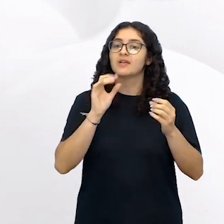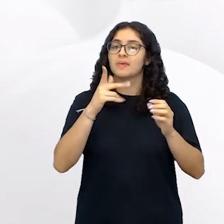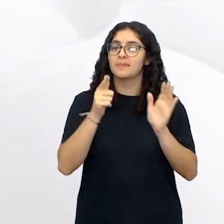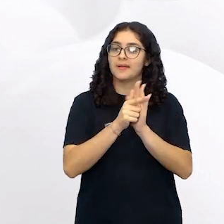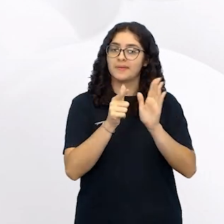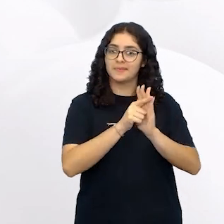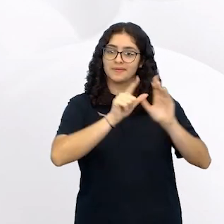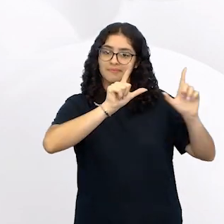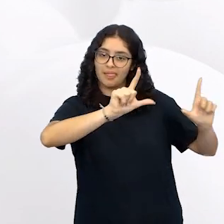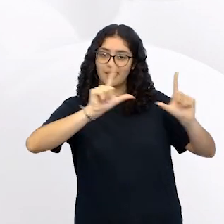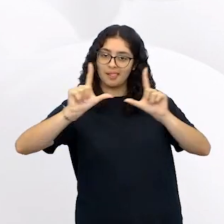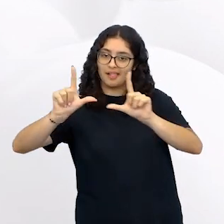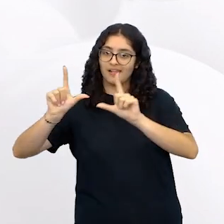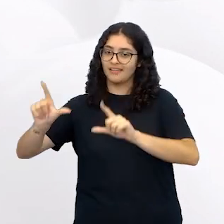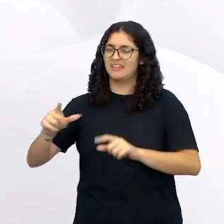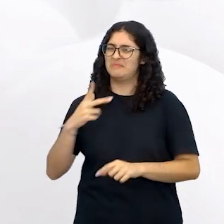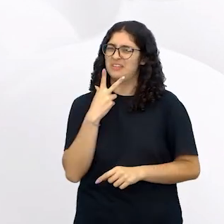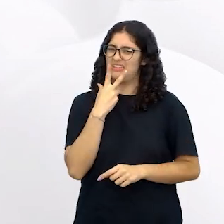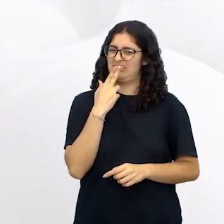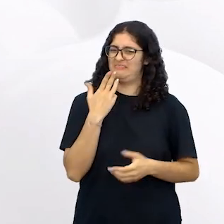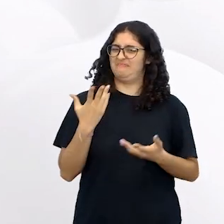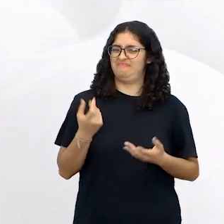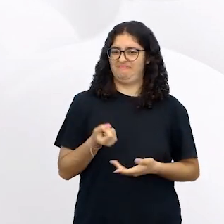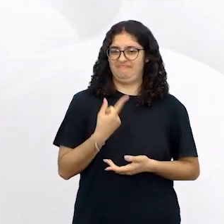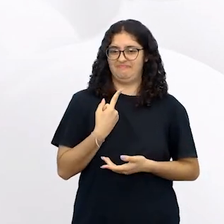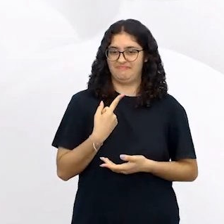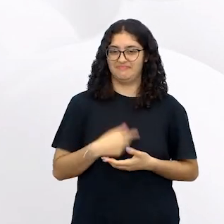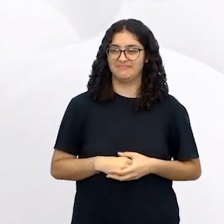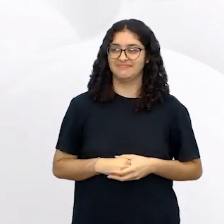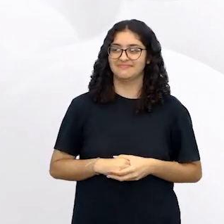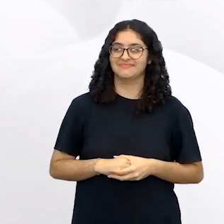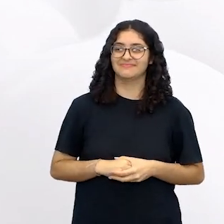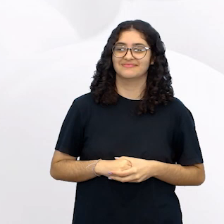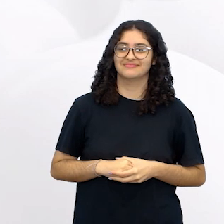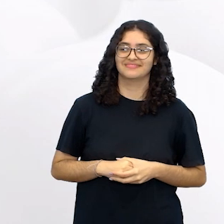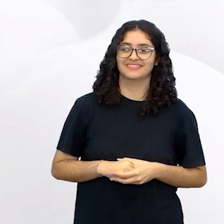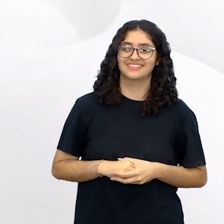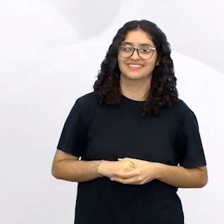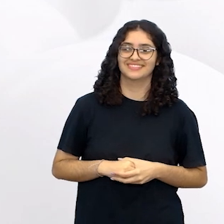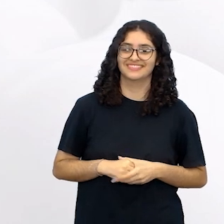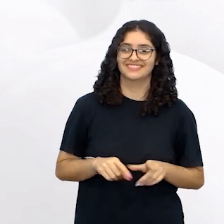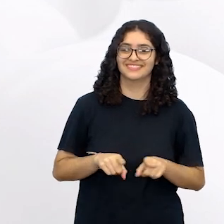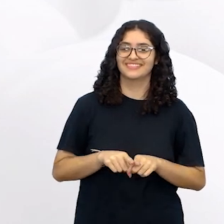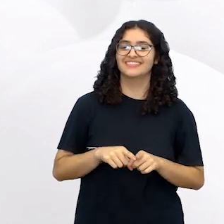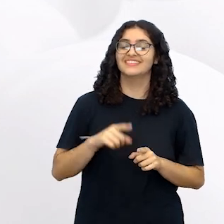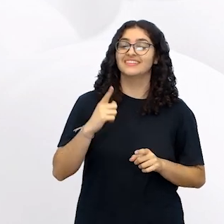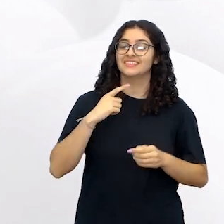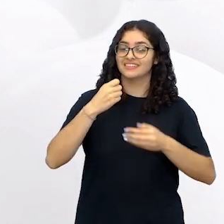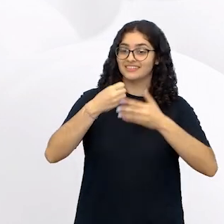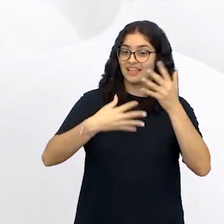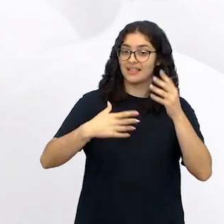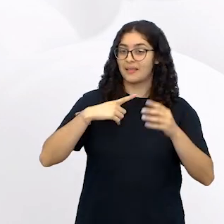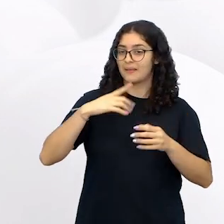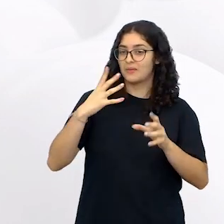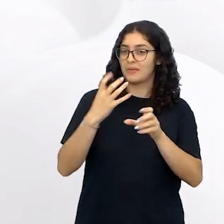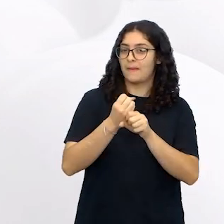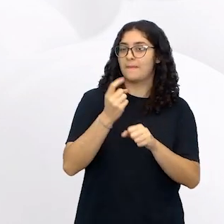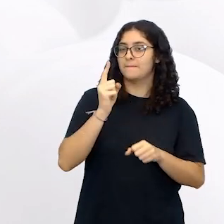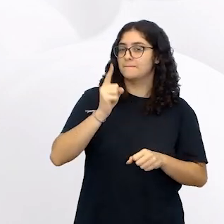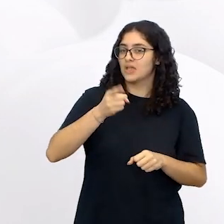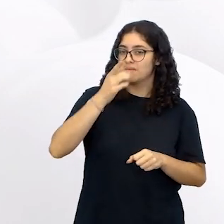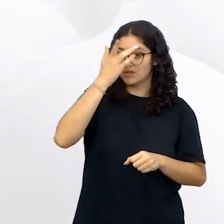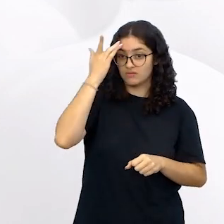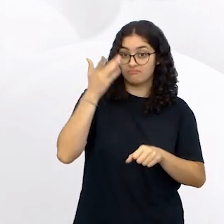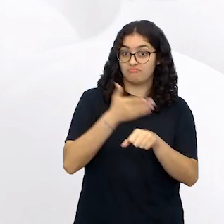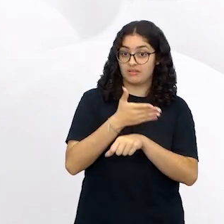gente ia dar ia ficar meio estranho. Então é assim, pessoal do chat, olha, tem 1000 e poucas pessoas aí no chat.